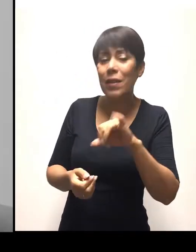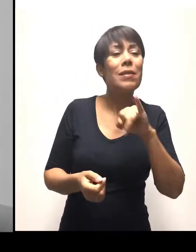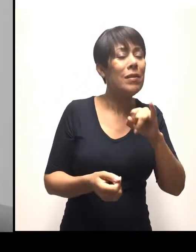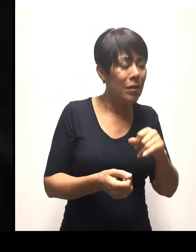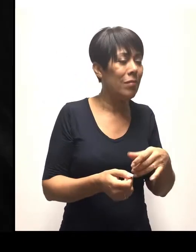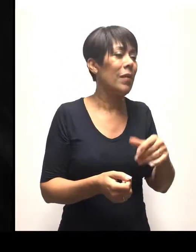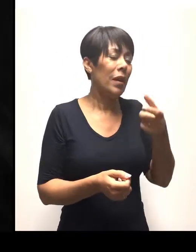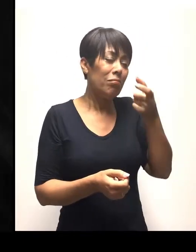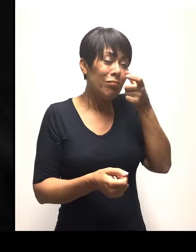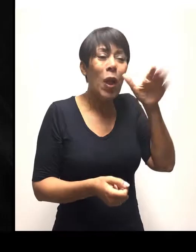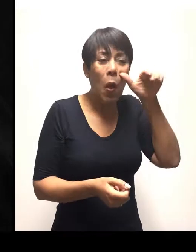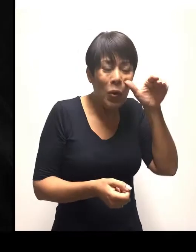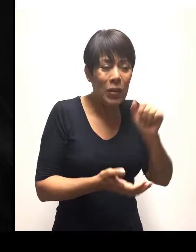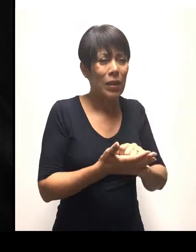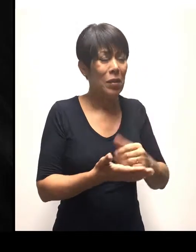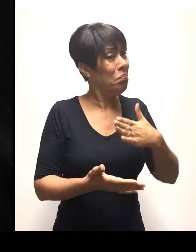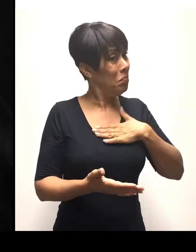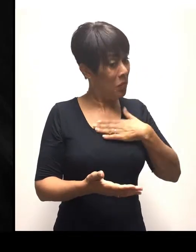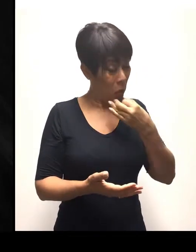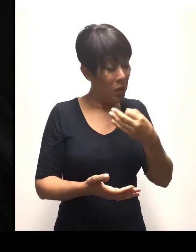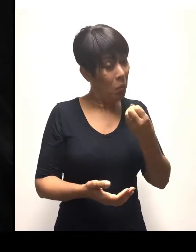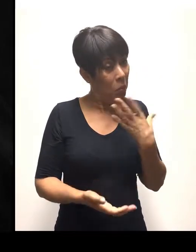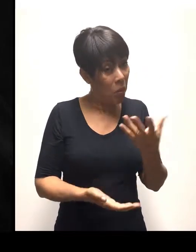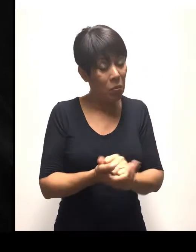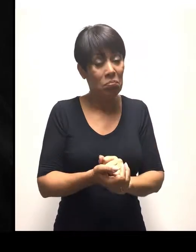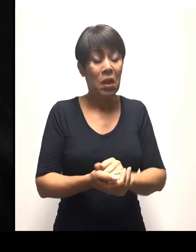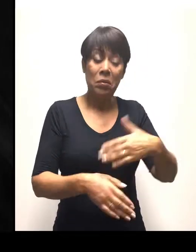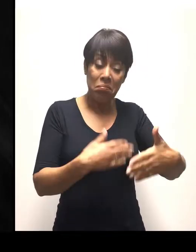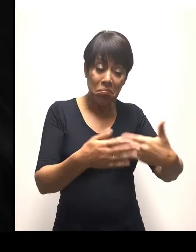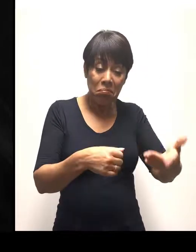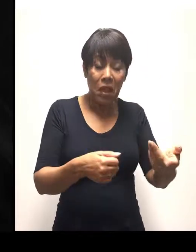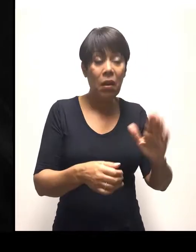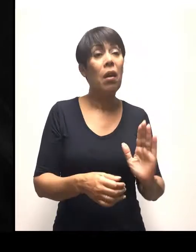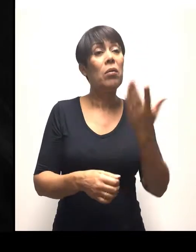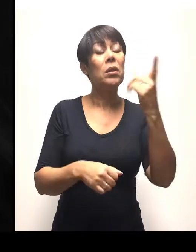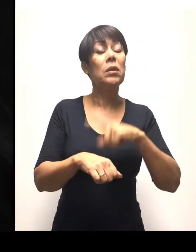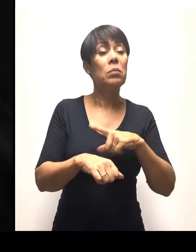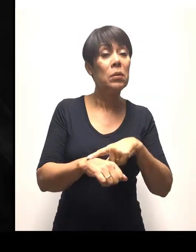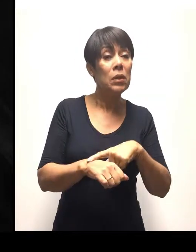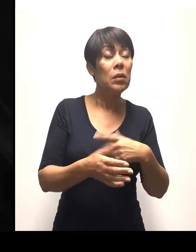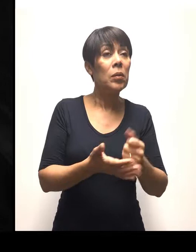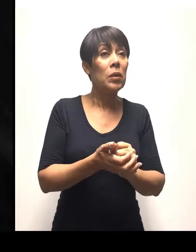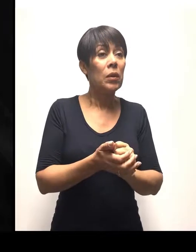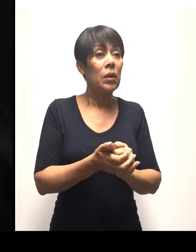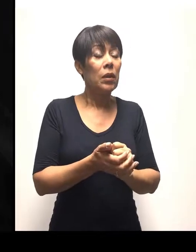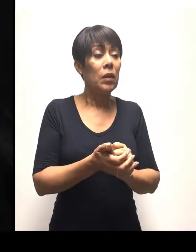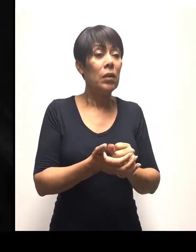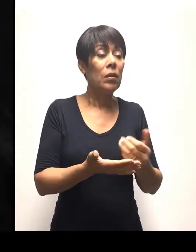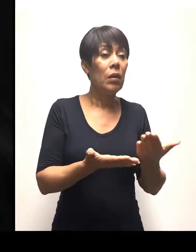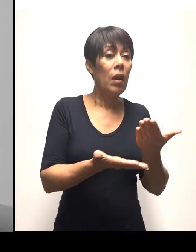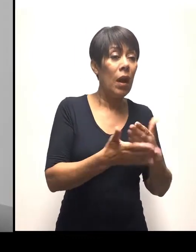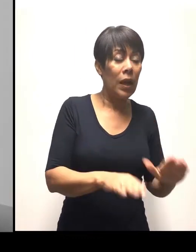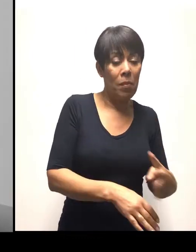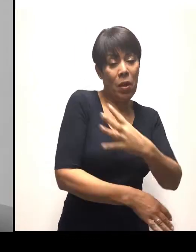para mim foi muito bom. E aí chega um dado momento, aí eu termino a 4ª série